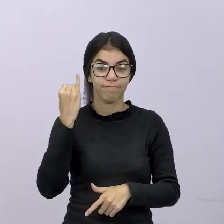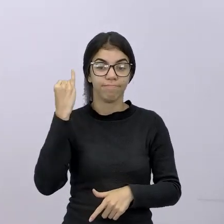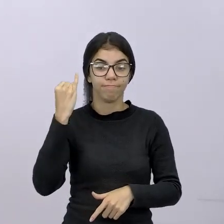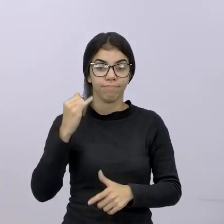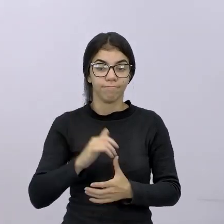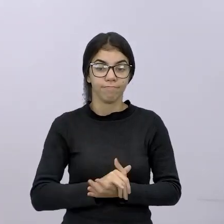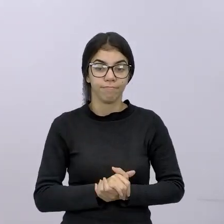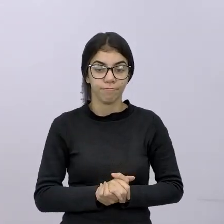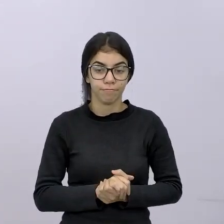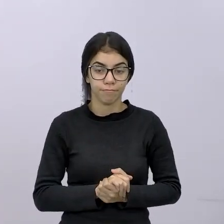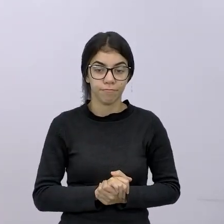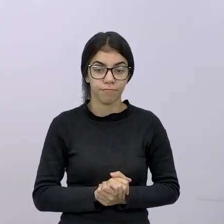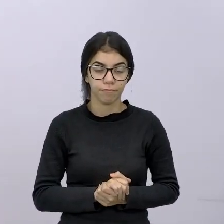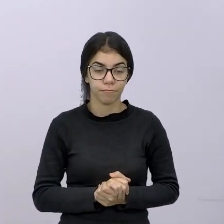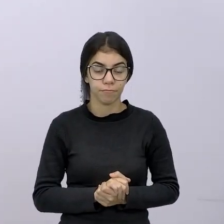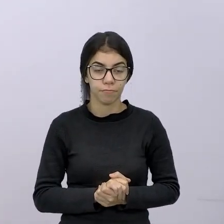também